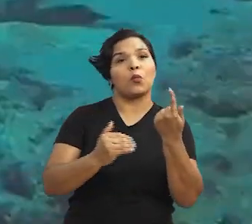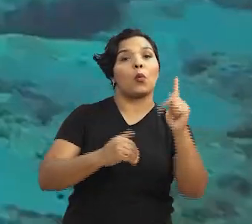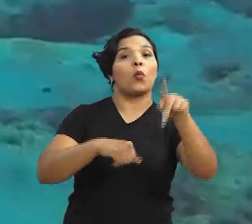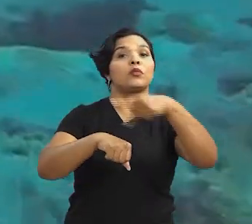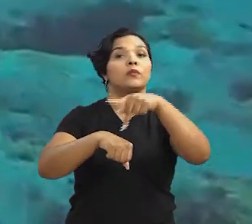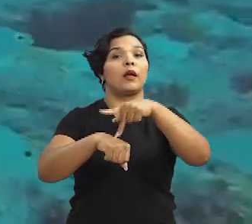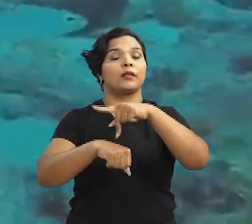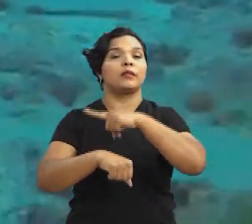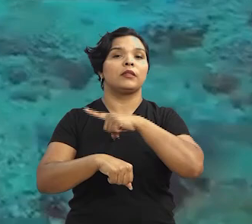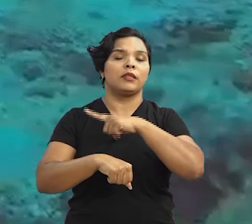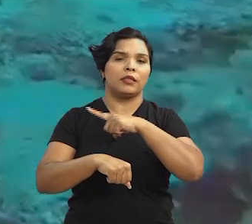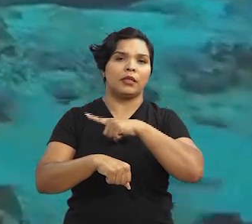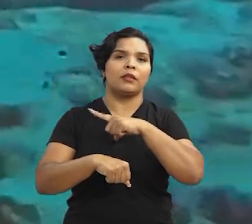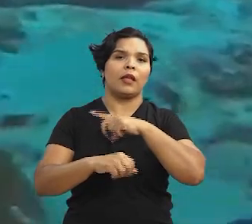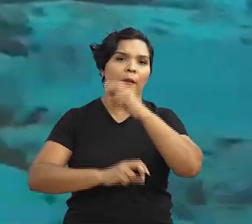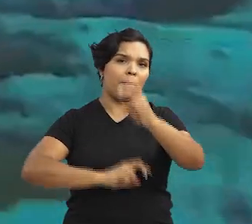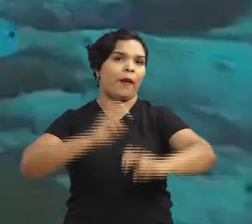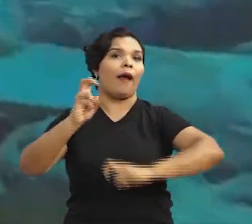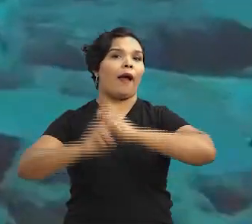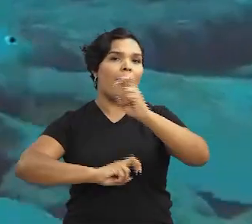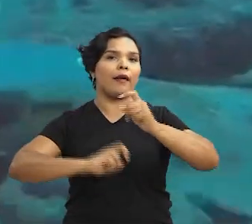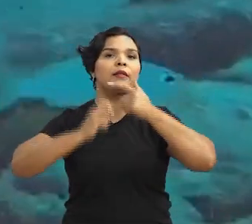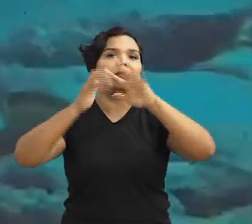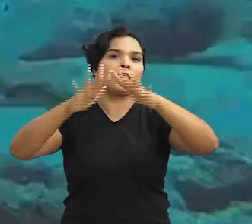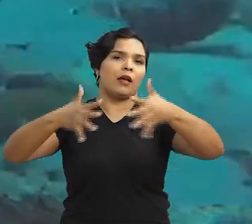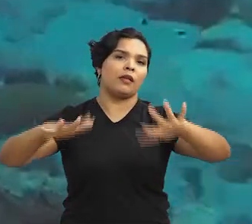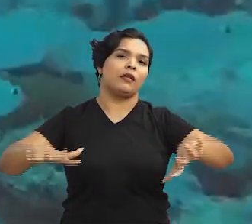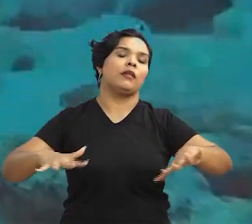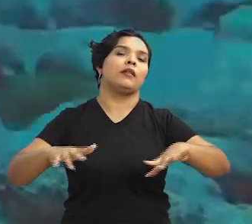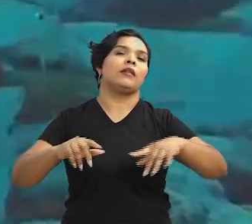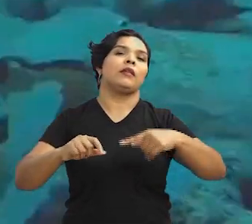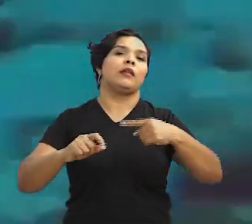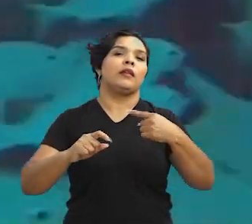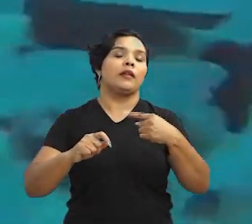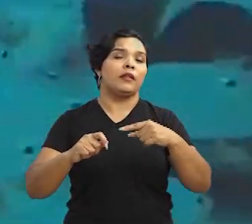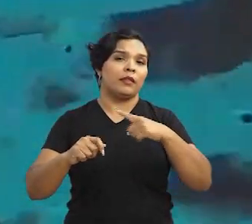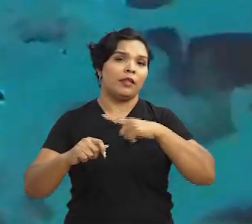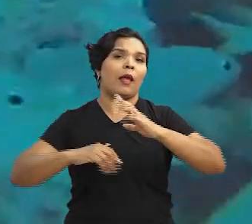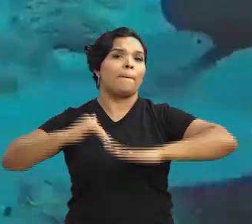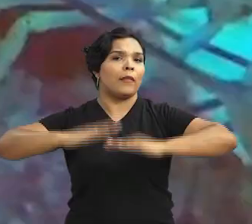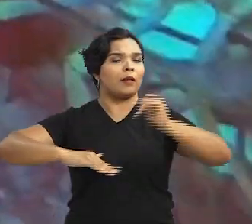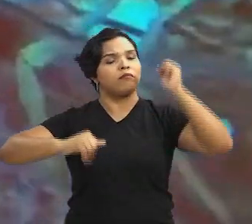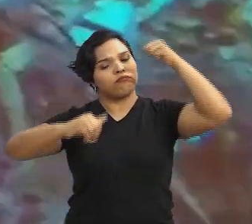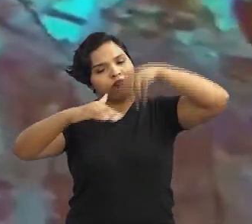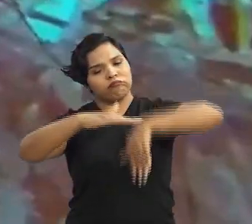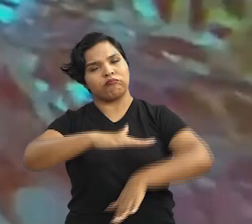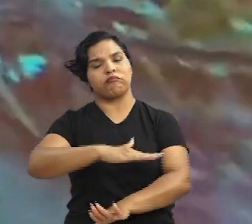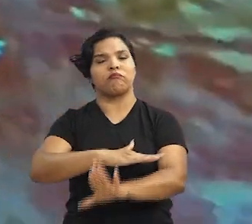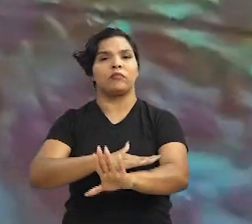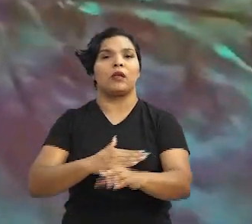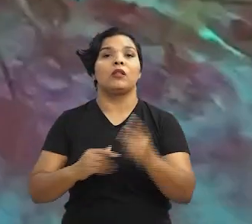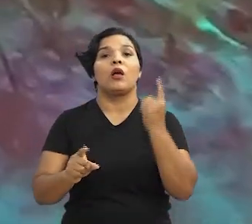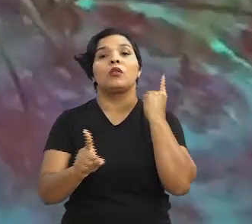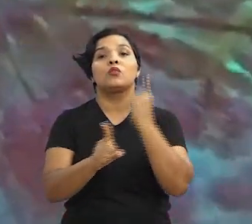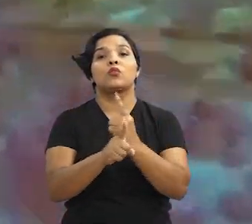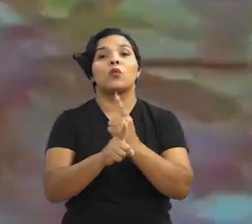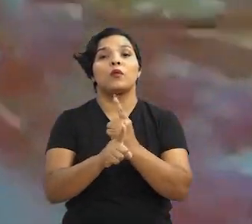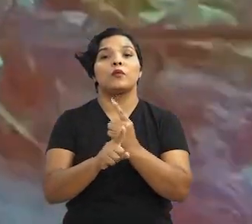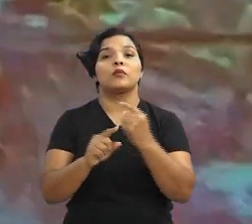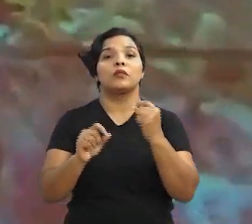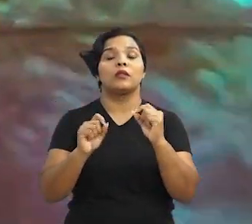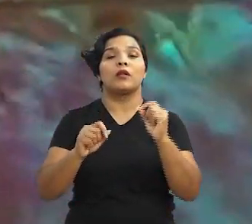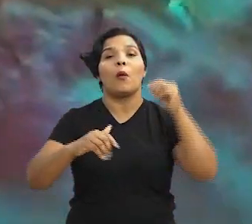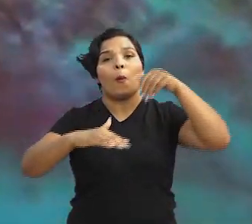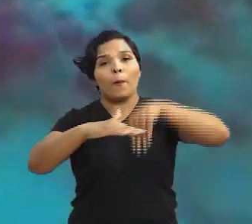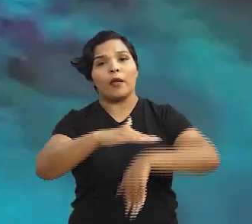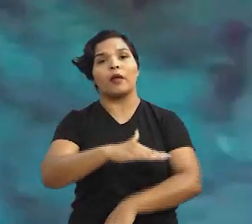comparada com outros países que possuem parques marinhos, onde é praticada a atividade de mergulho. Foi muito interessante nós